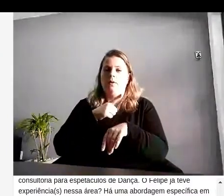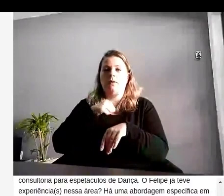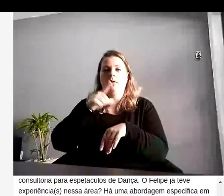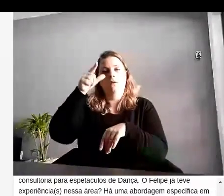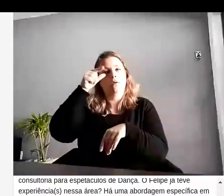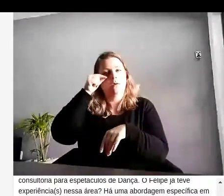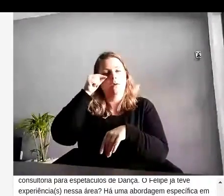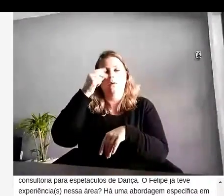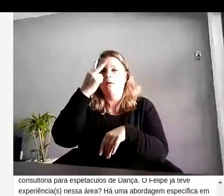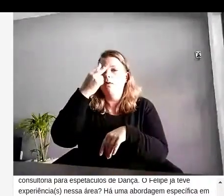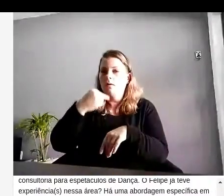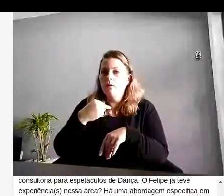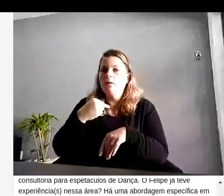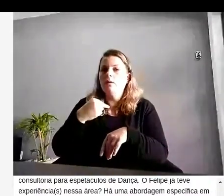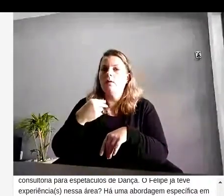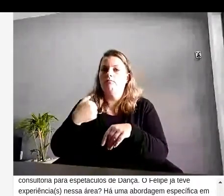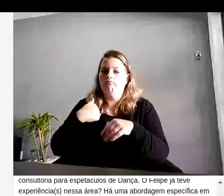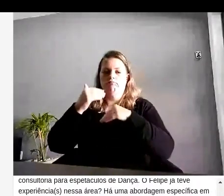como